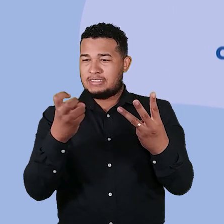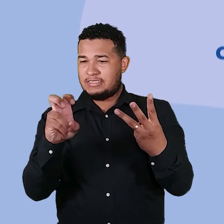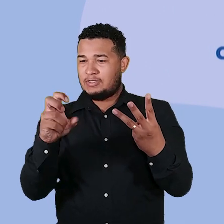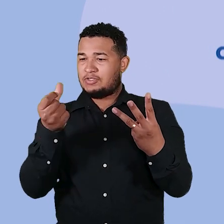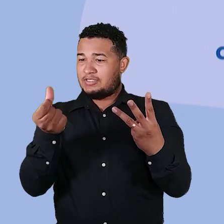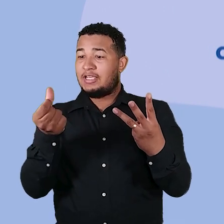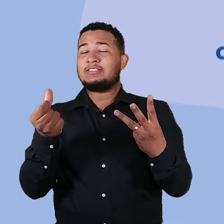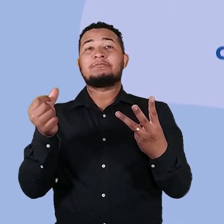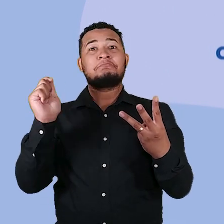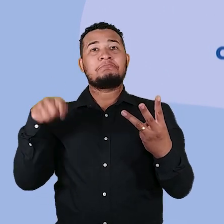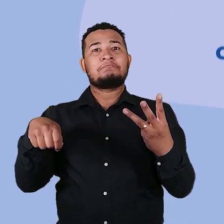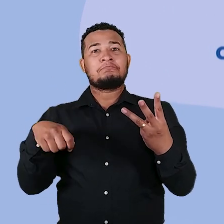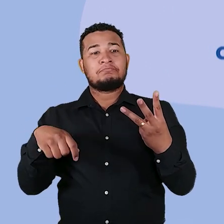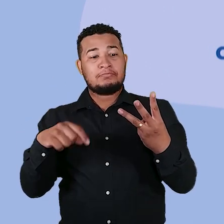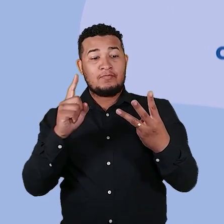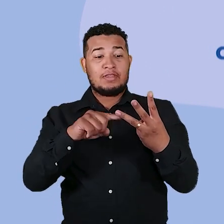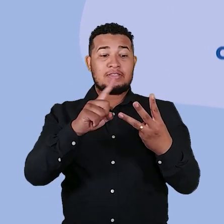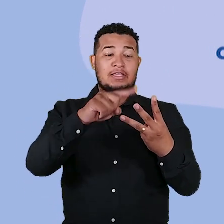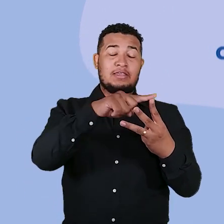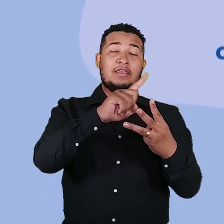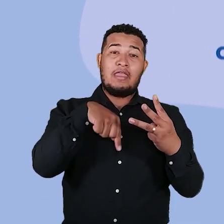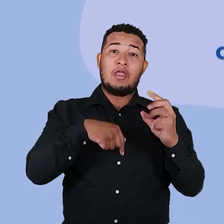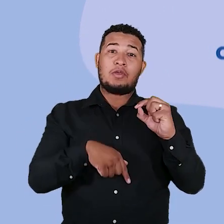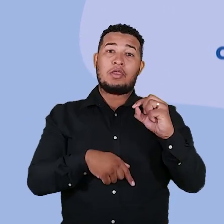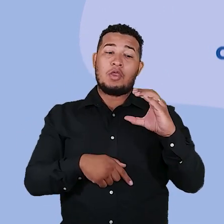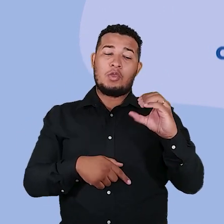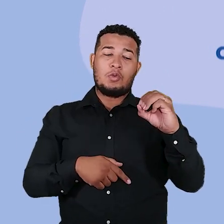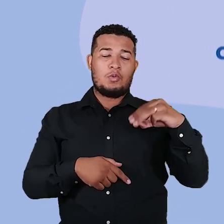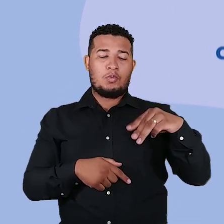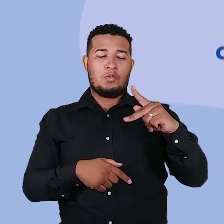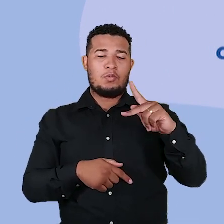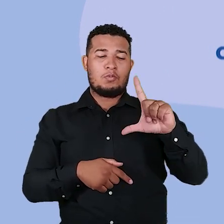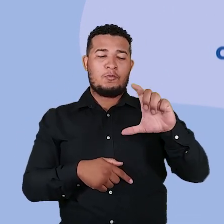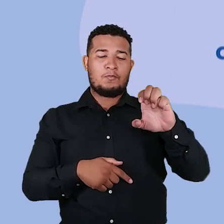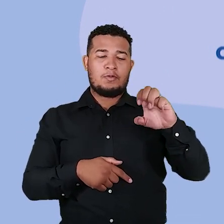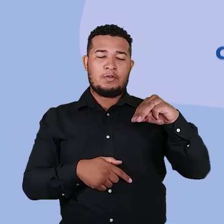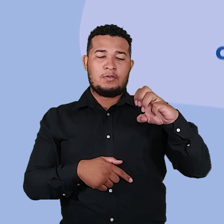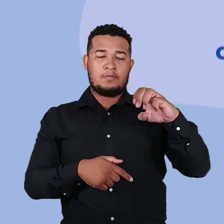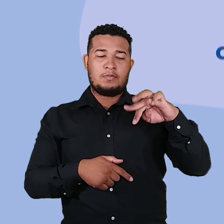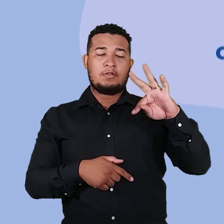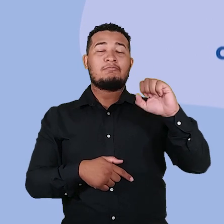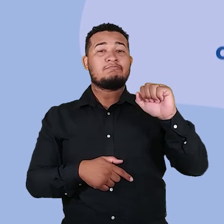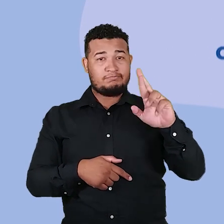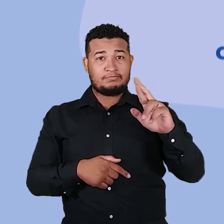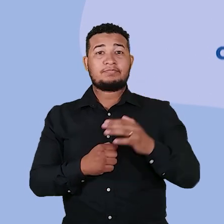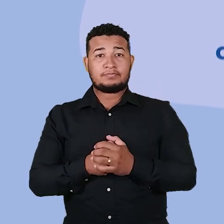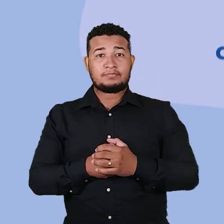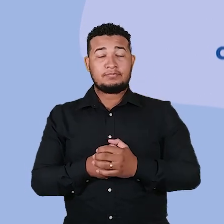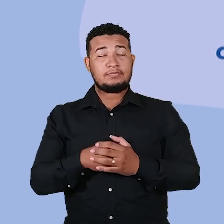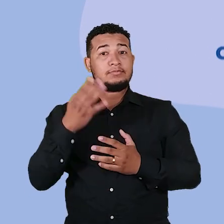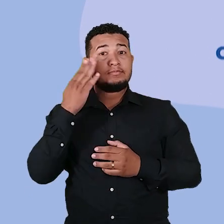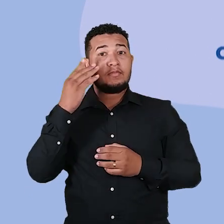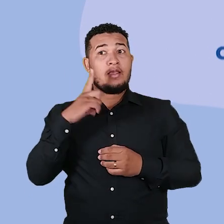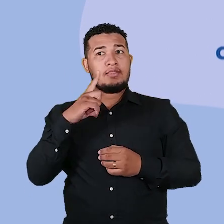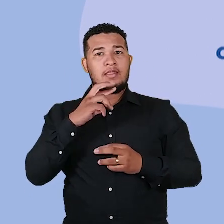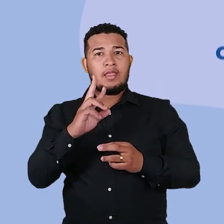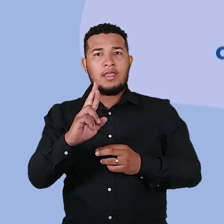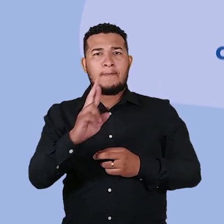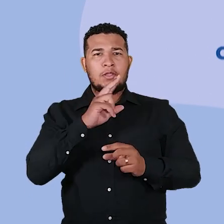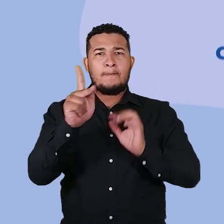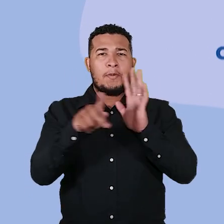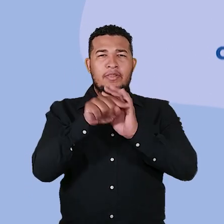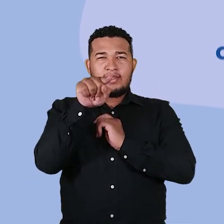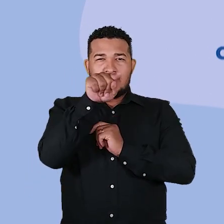pois é este é o evento complementar e observe que o evento complementar